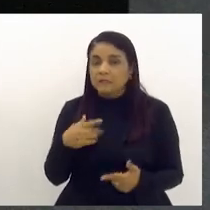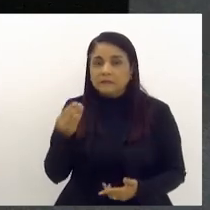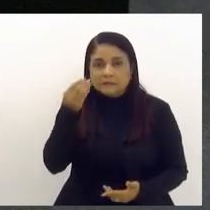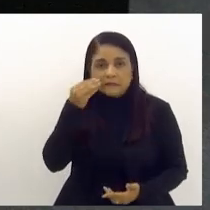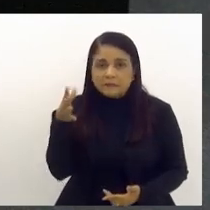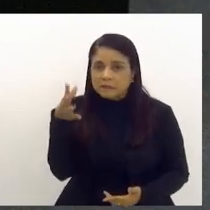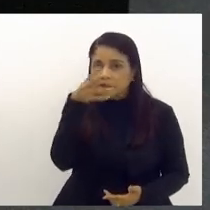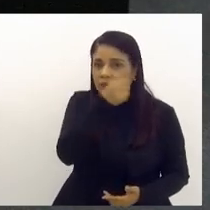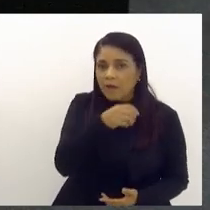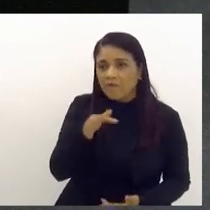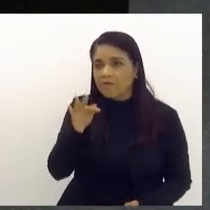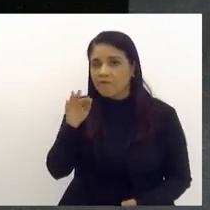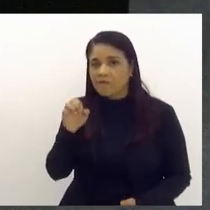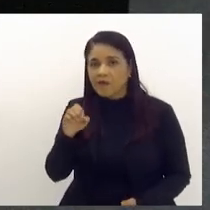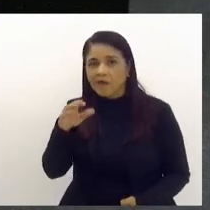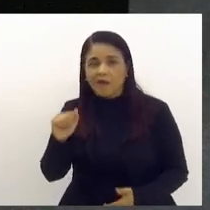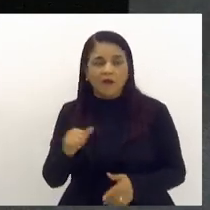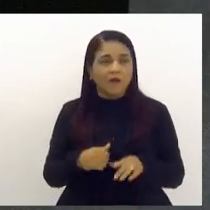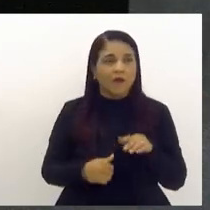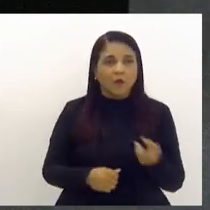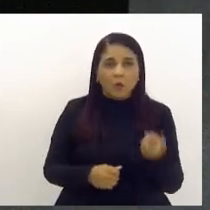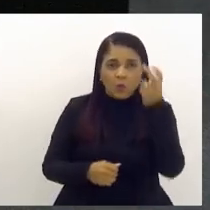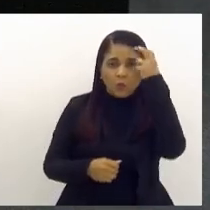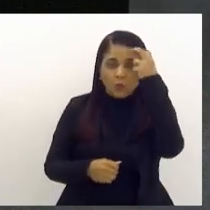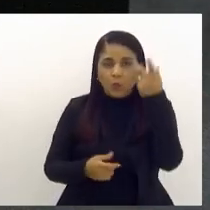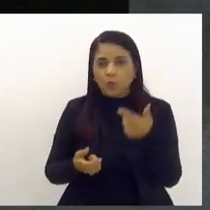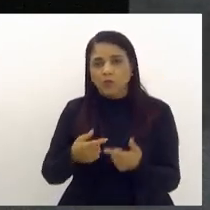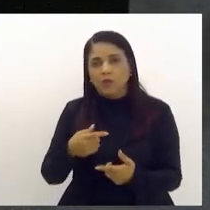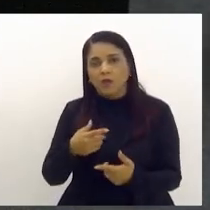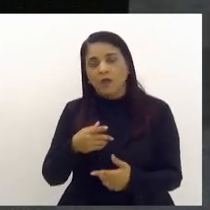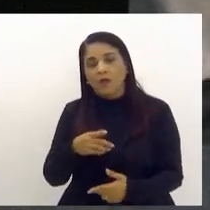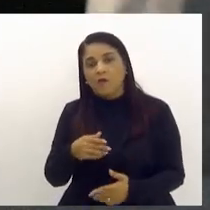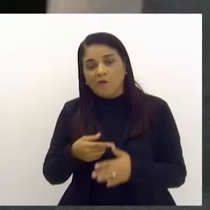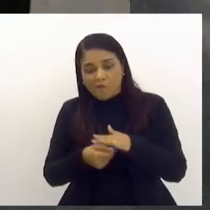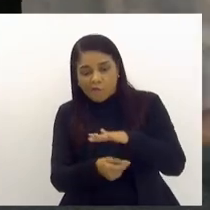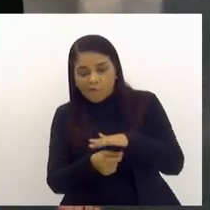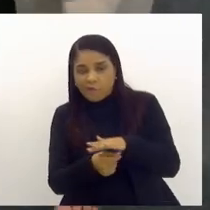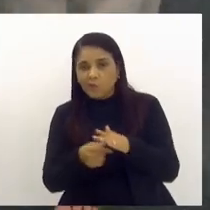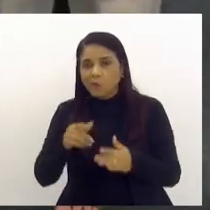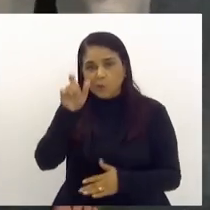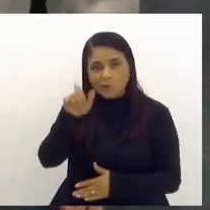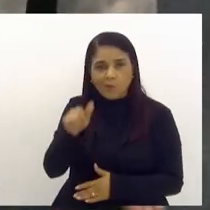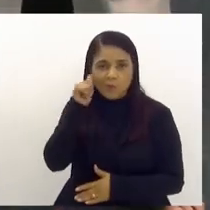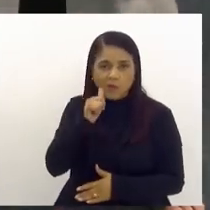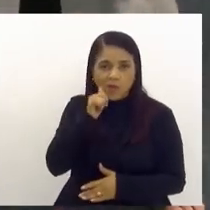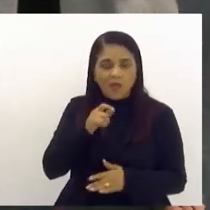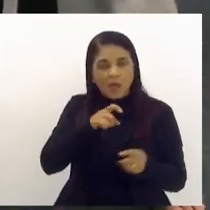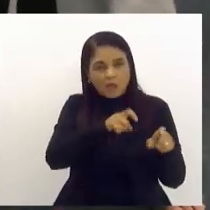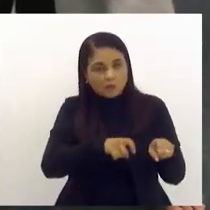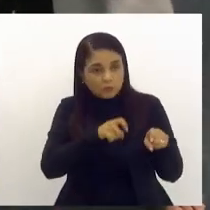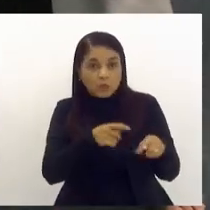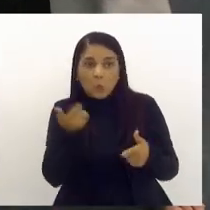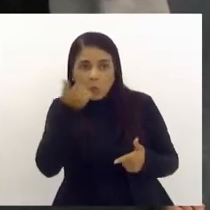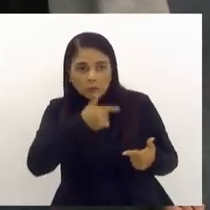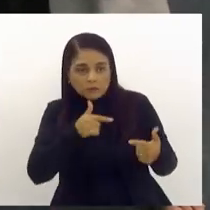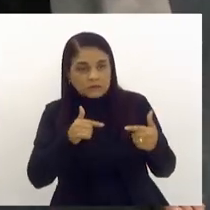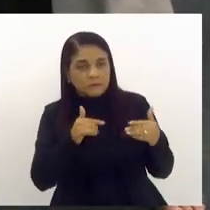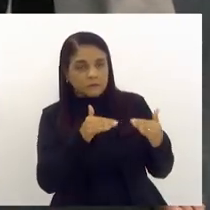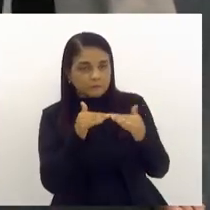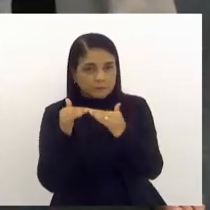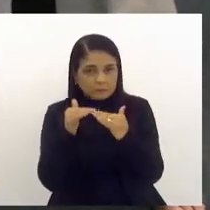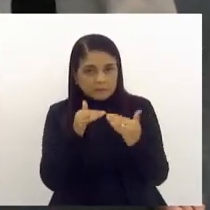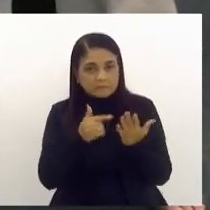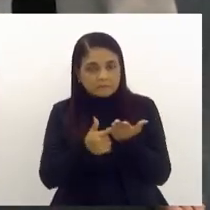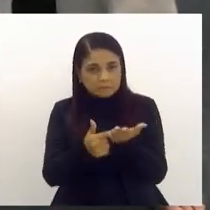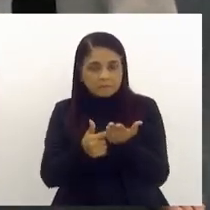parte do FECAM, uma parte da cultura, uma parte do Fundo da Mulher, da Agricultura, e conseguimos, no acordo, salvar o que dava